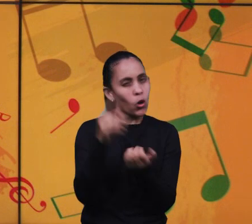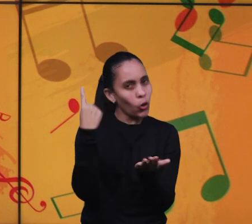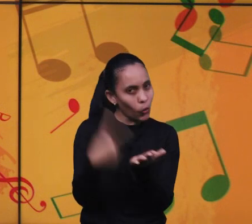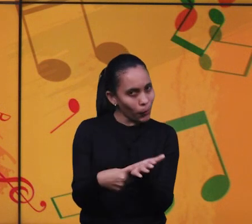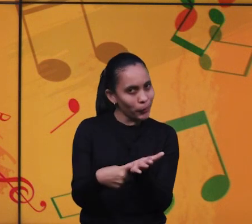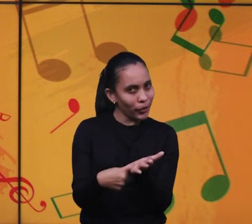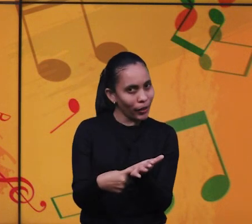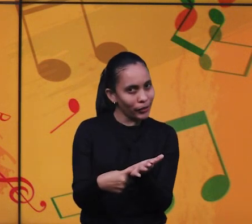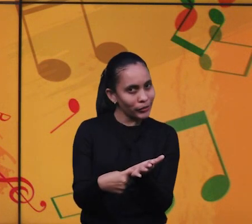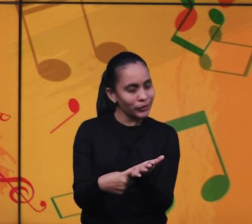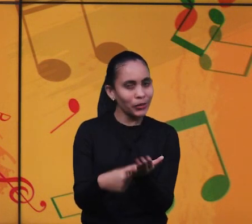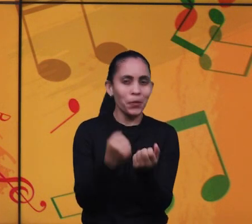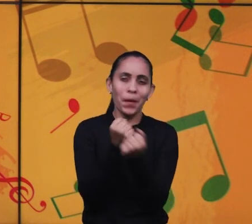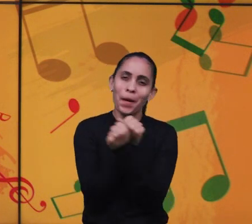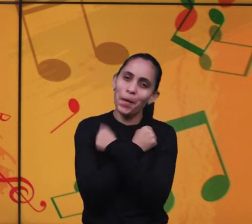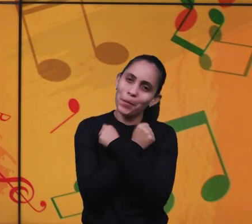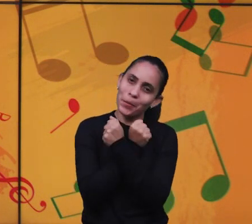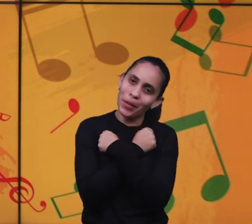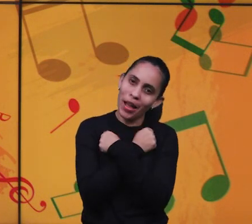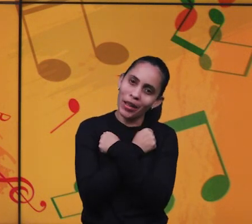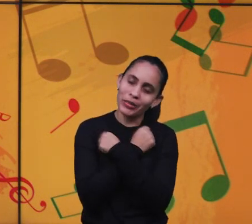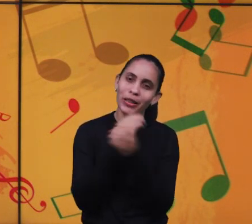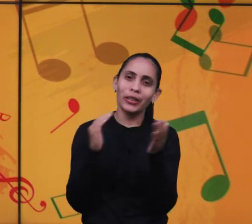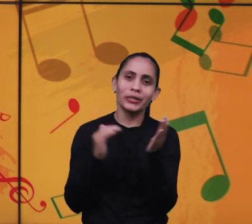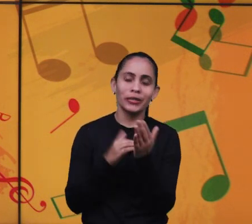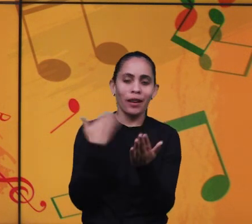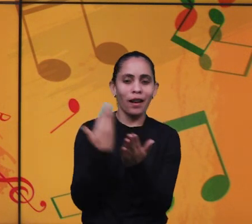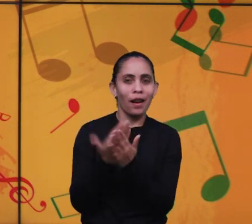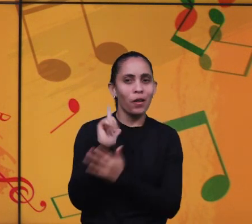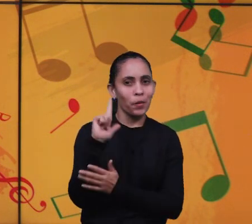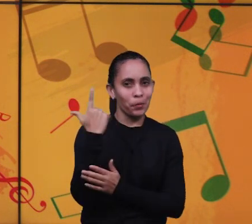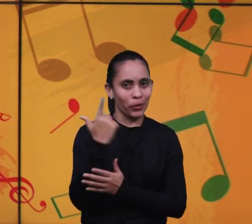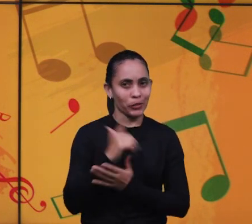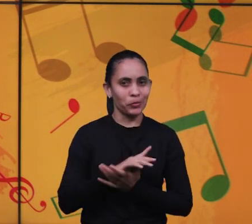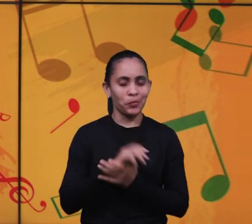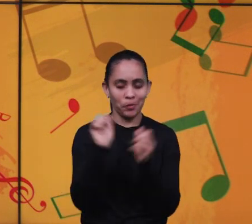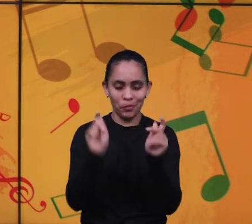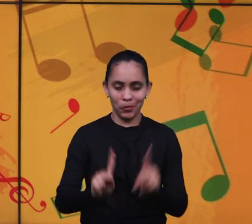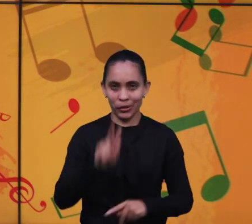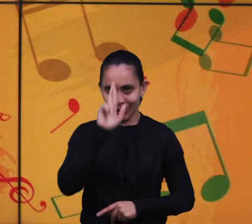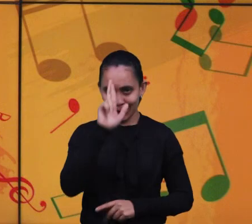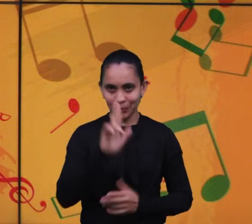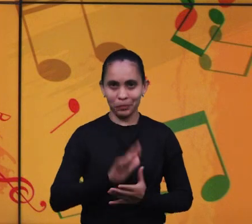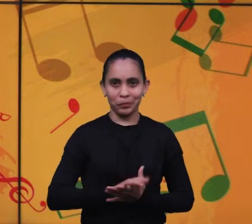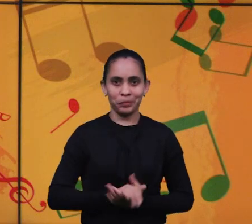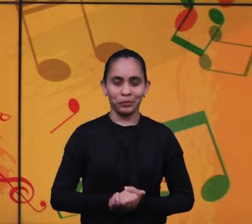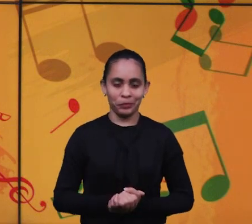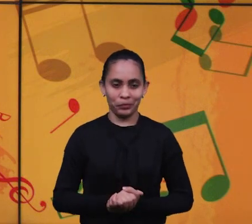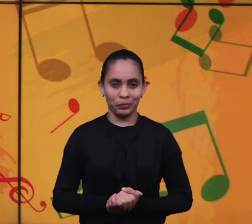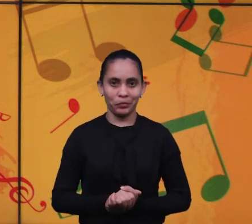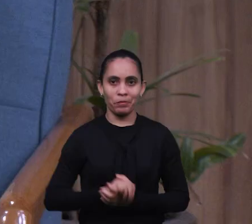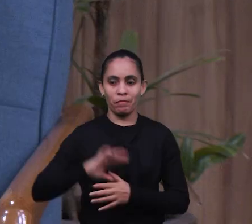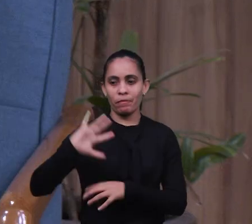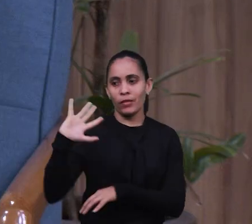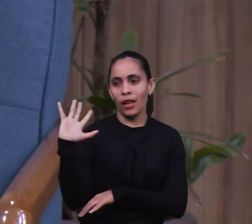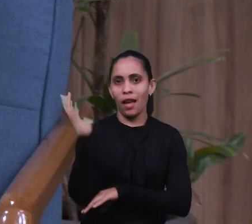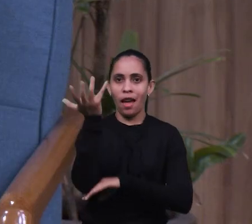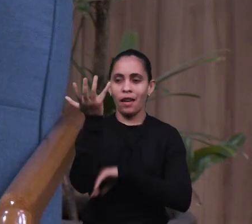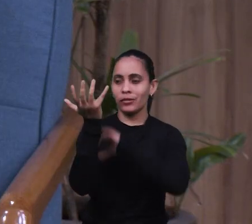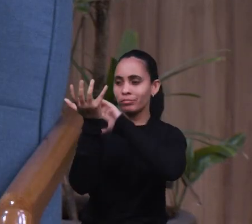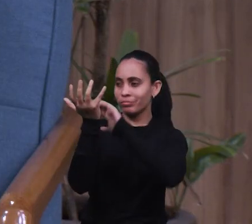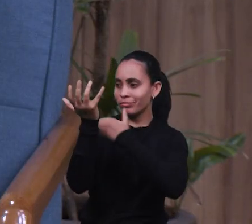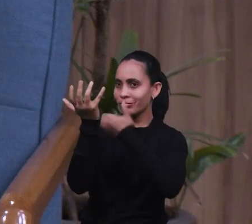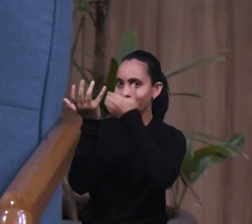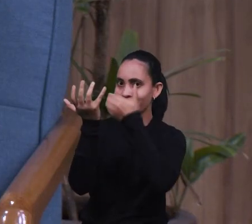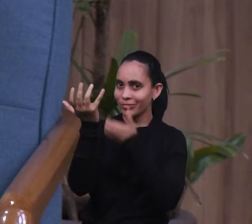Amém? Combinado? Um grande abraço e até a nossa próxima aula. A paz do Senhor. A árvore